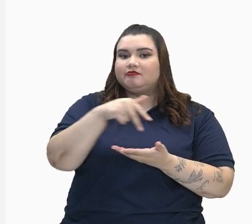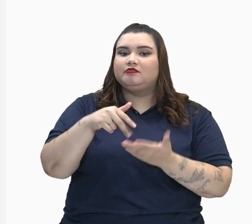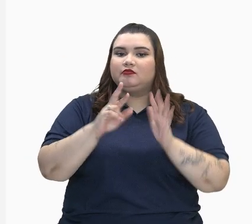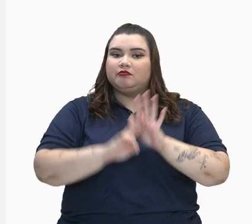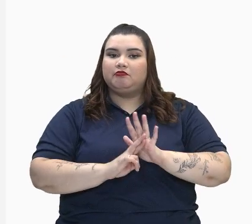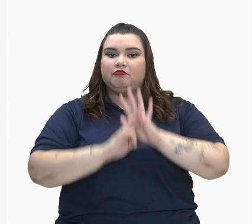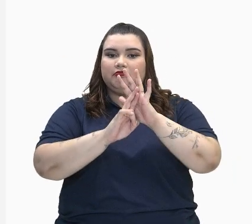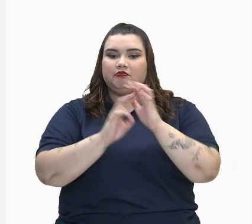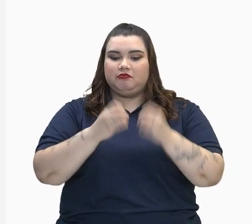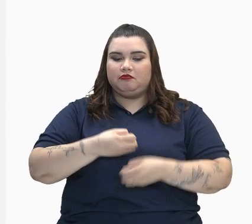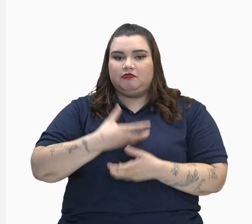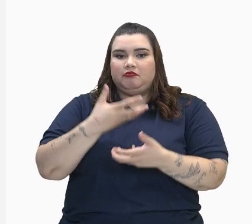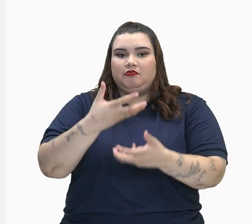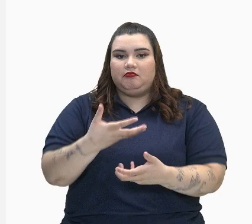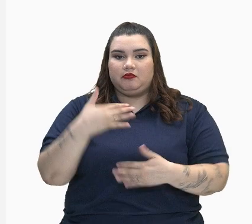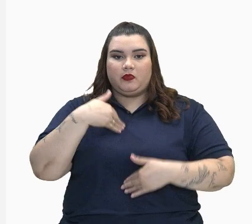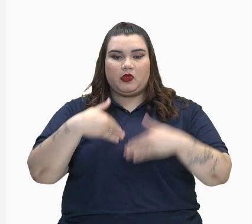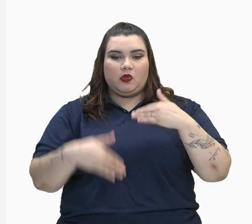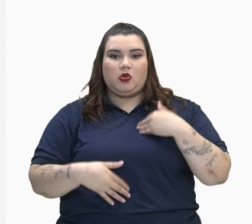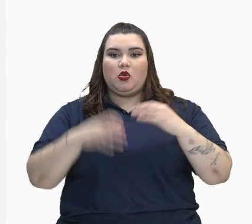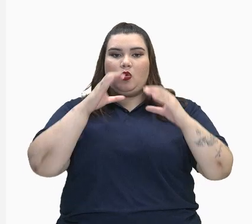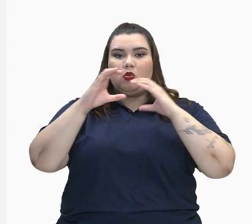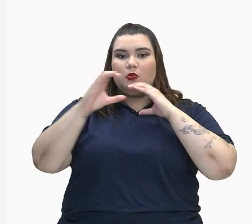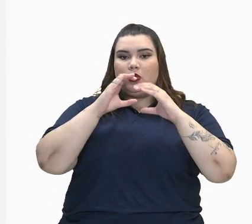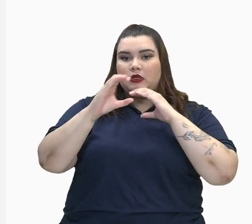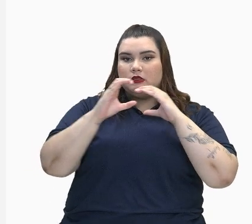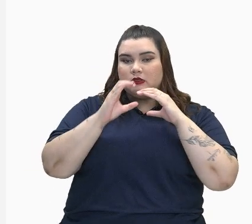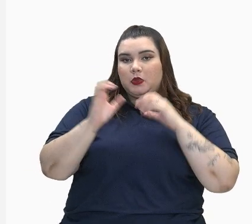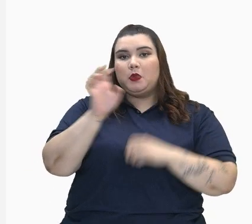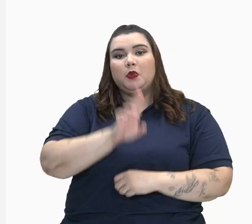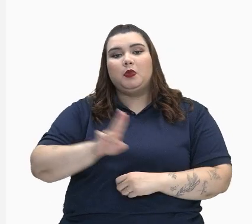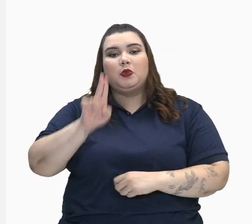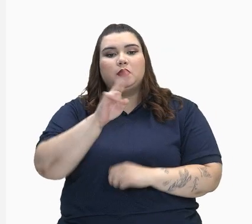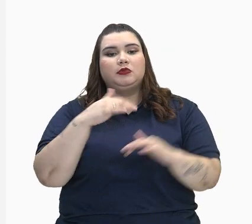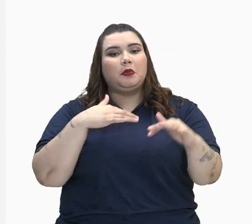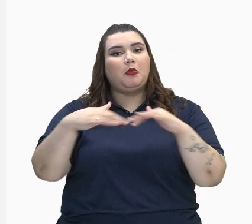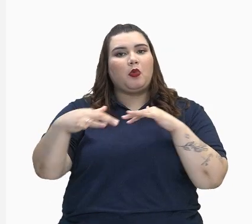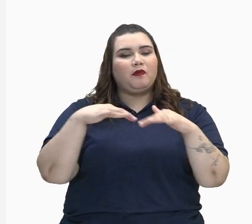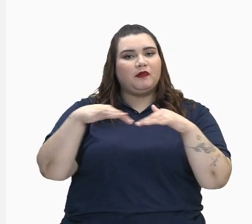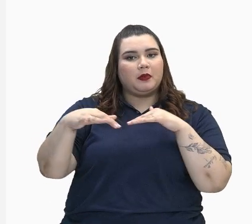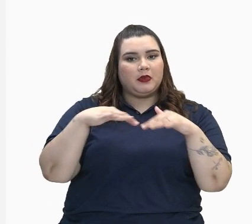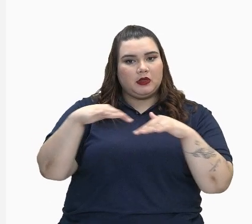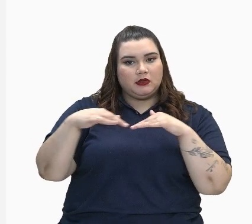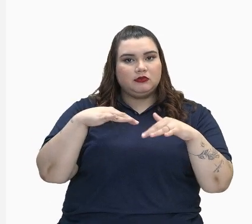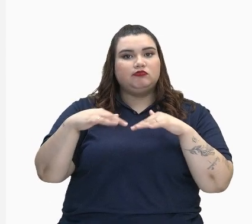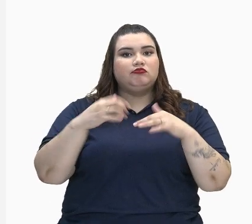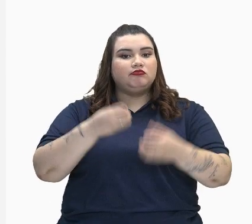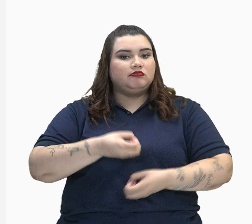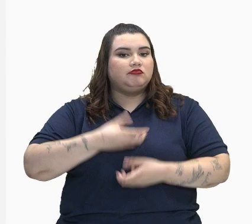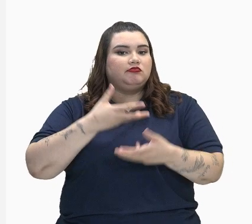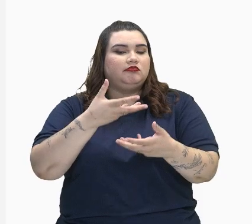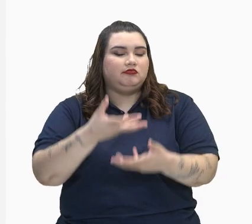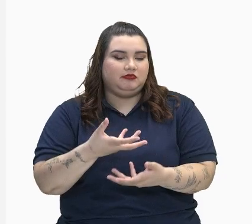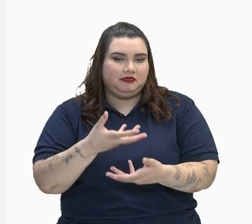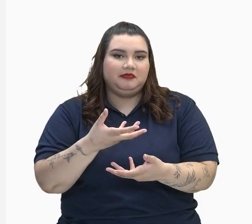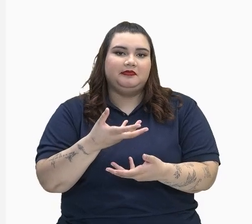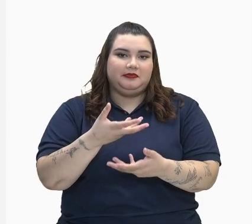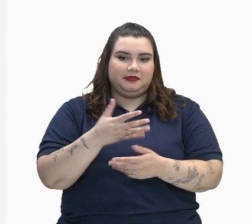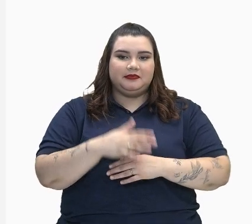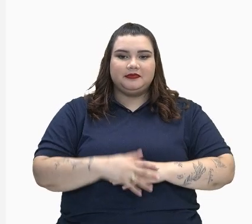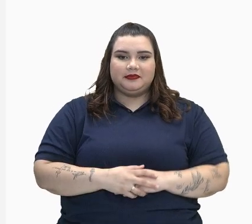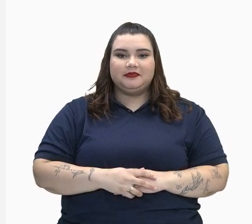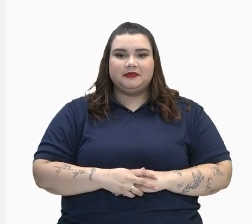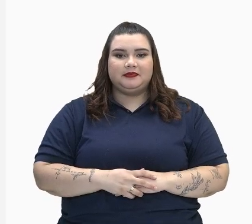dança, representando a expressão corporal e a comunicação não verbal através de